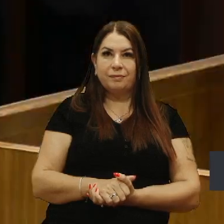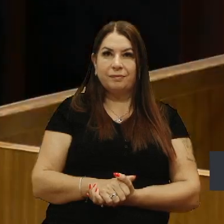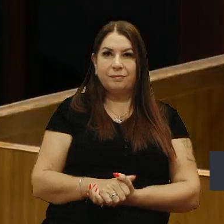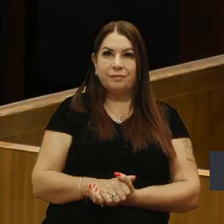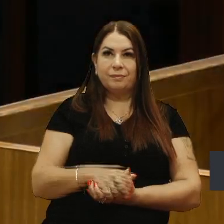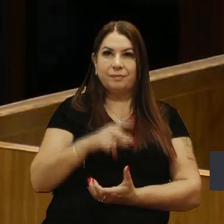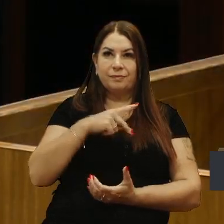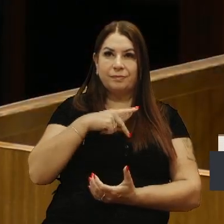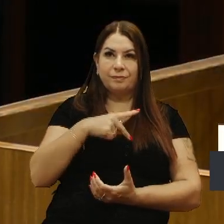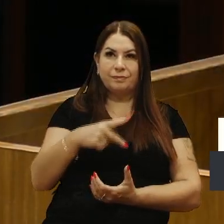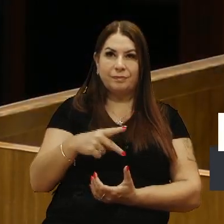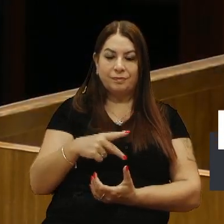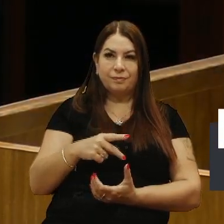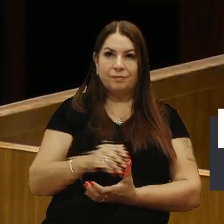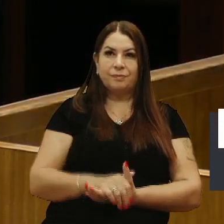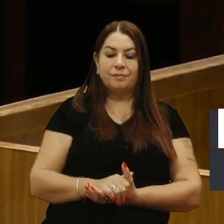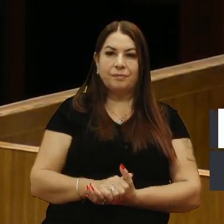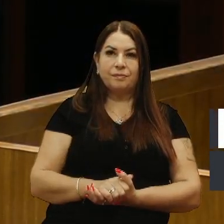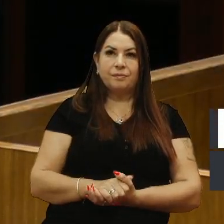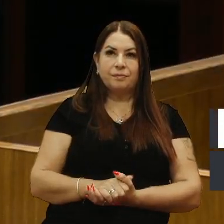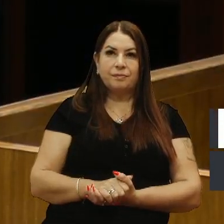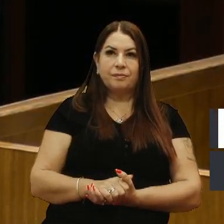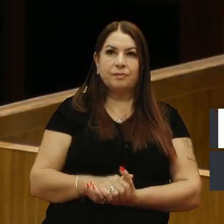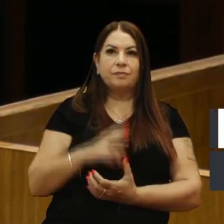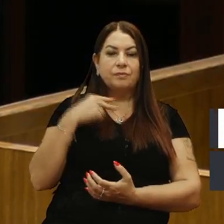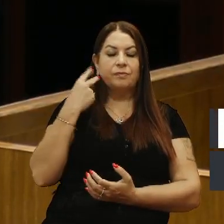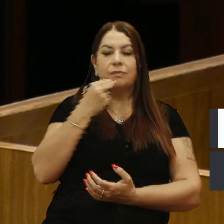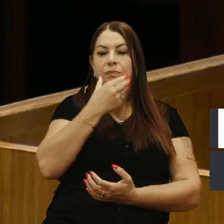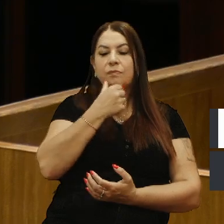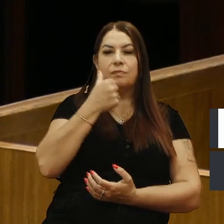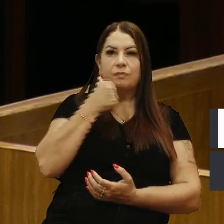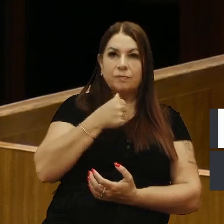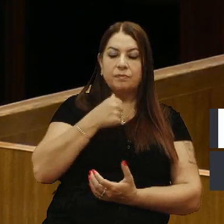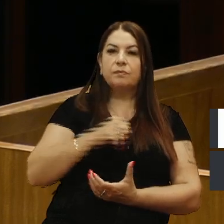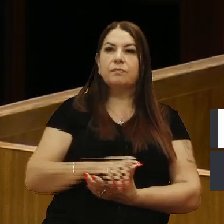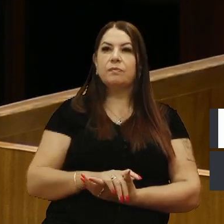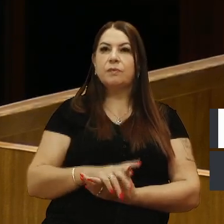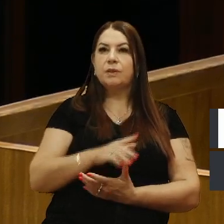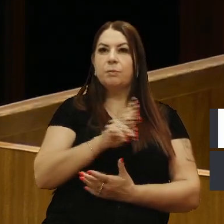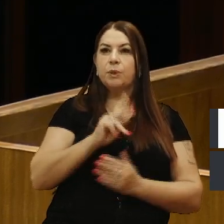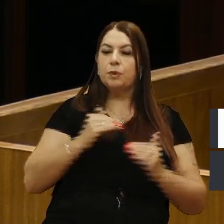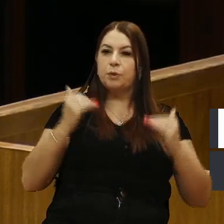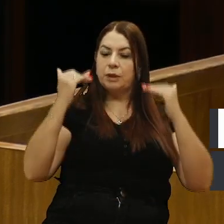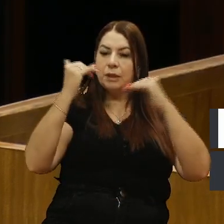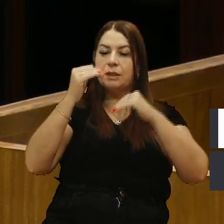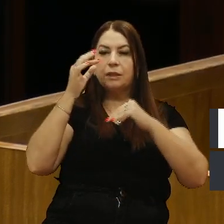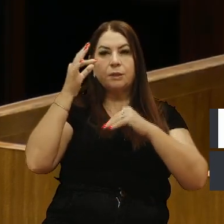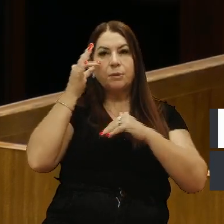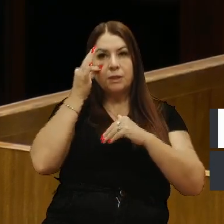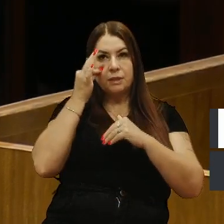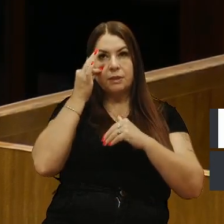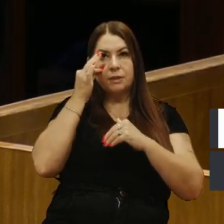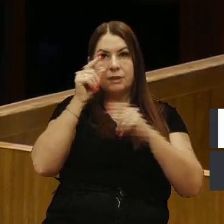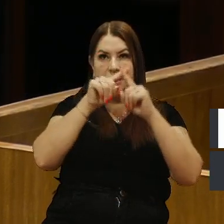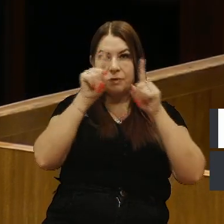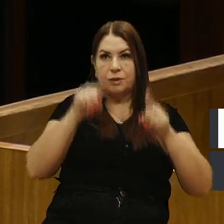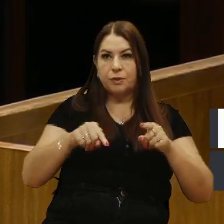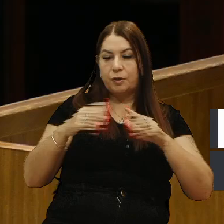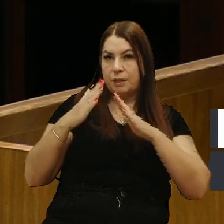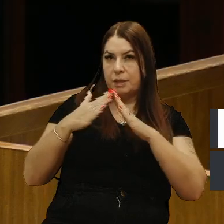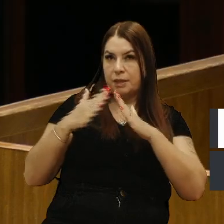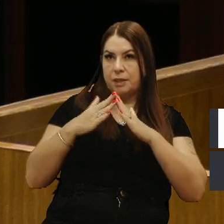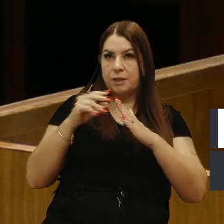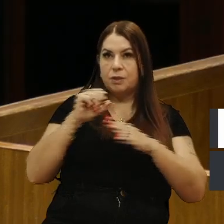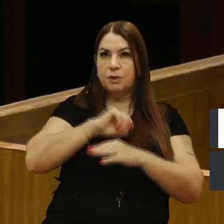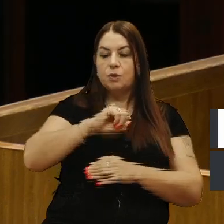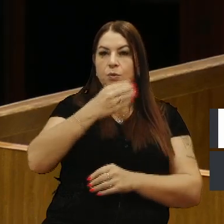Excelentíssimo senhor presidente, senhoras vereadoras, senhores vereadores, demais autoridades presentes, servidores dessa casa,